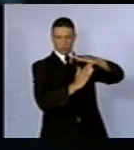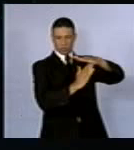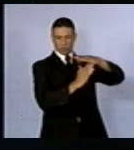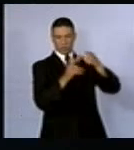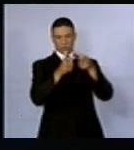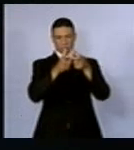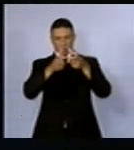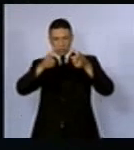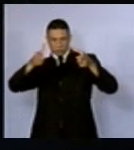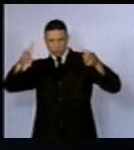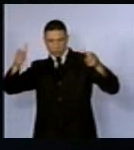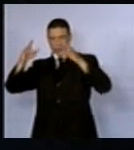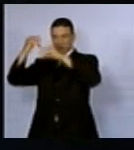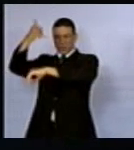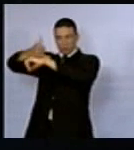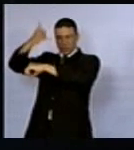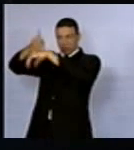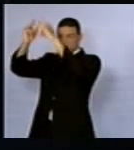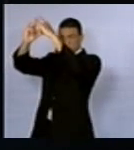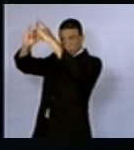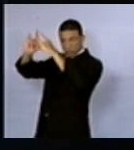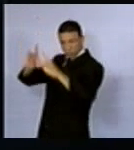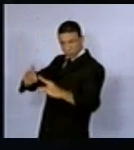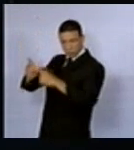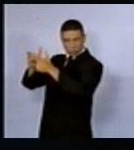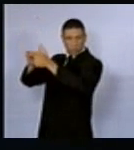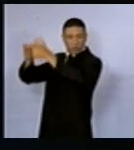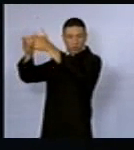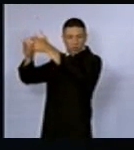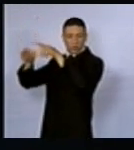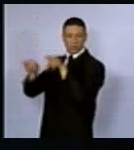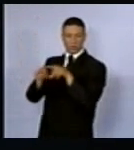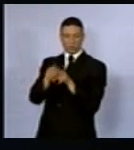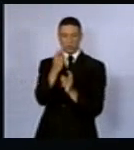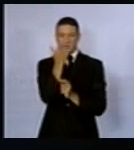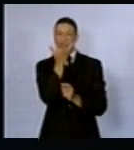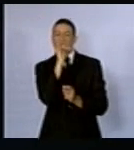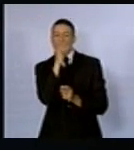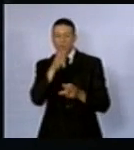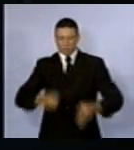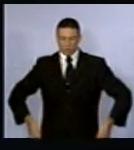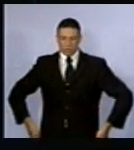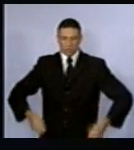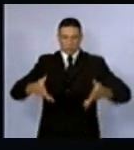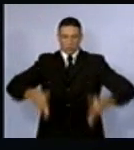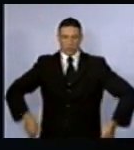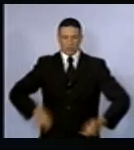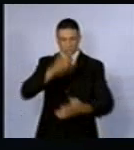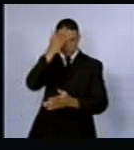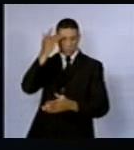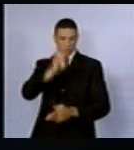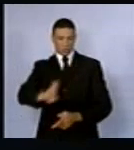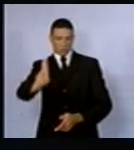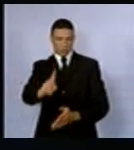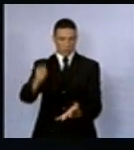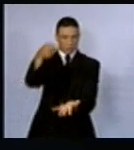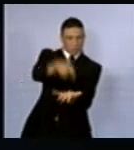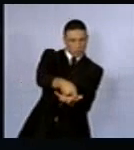o tamanho da estrutura da torre, é o tamanho do custo da energia elétrica às pessoas que vão ali